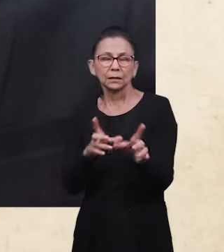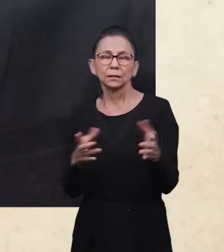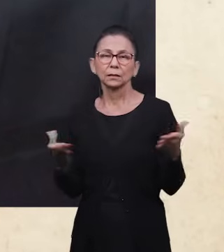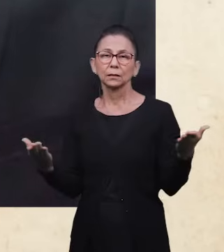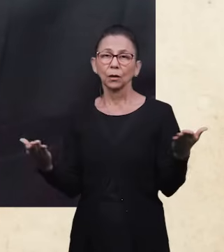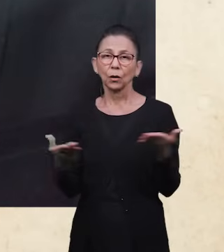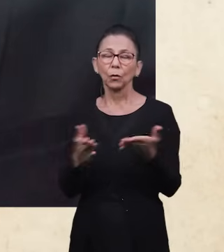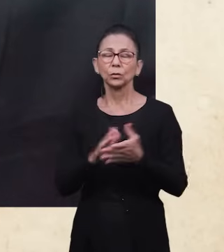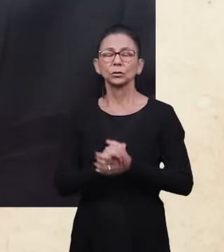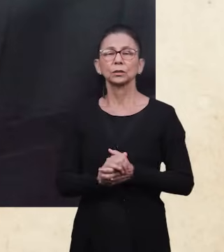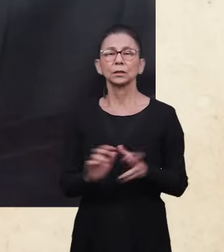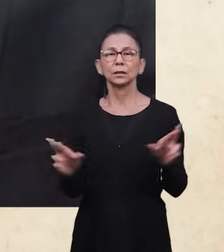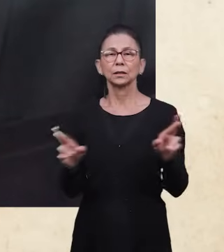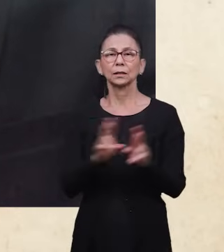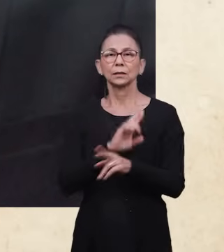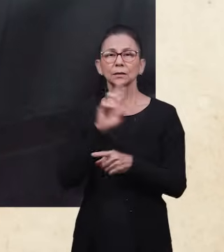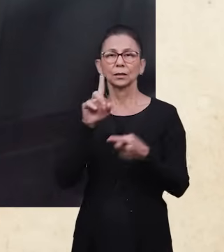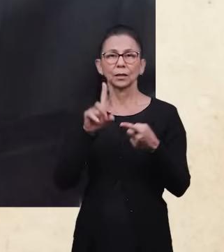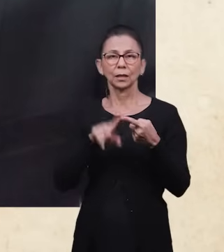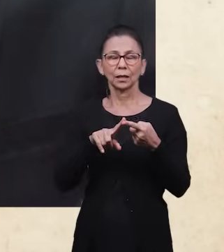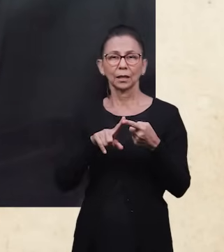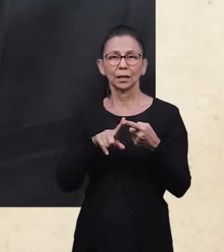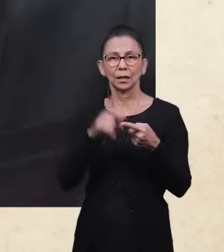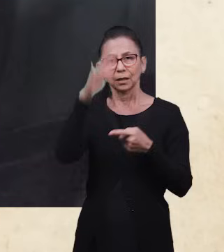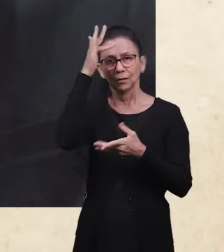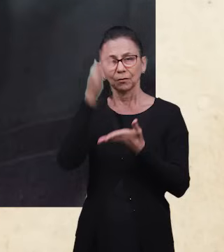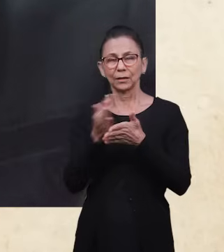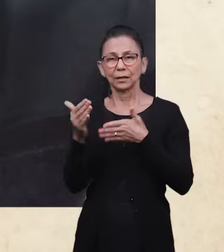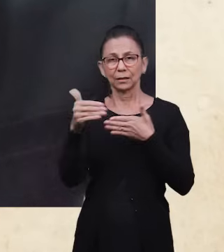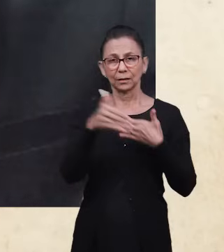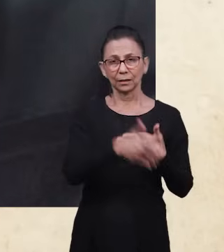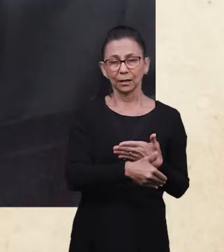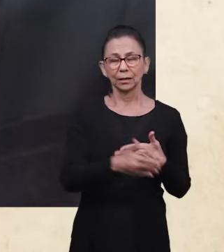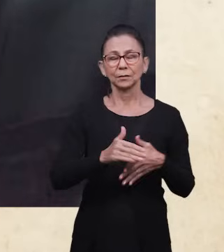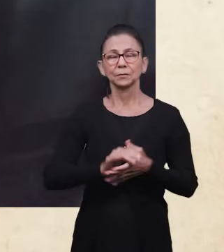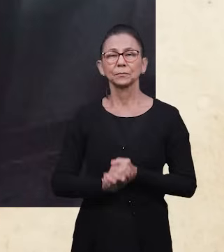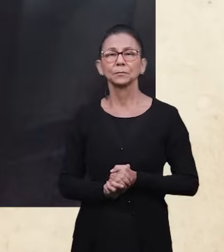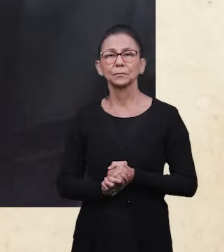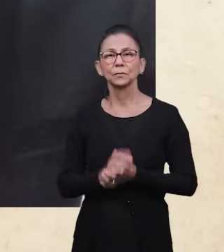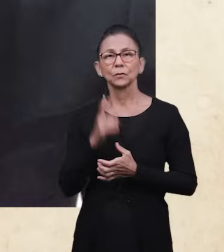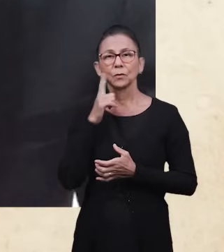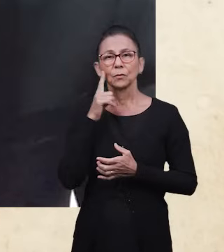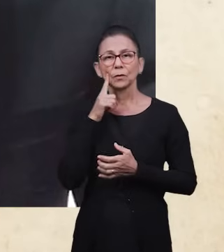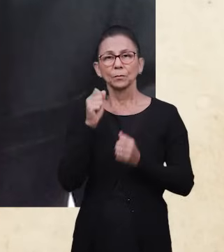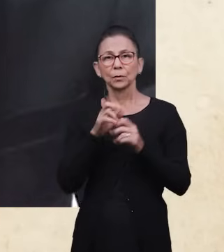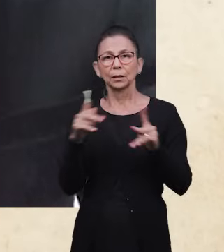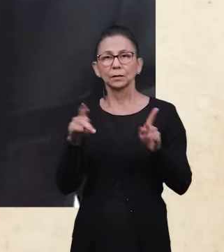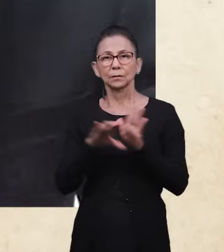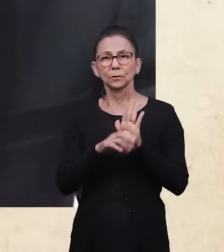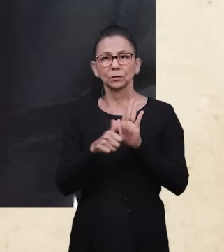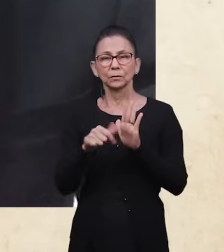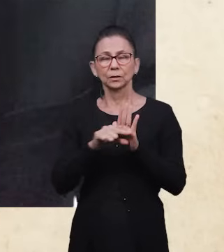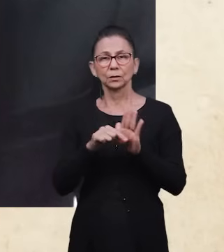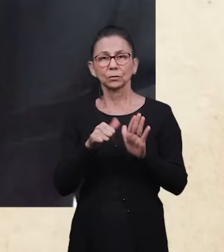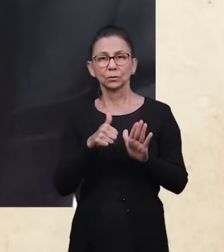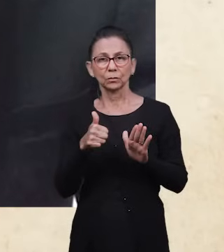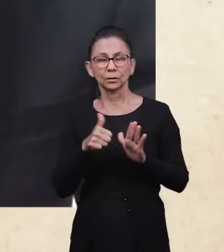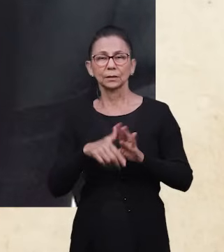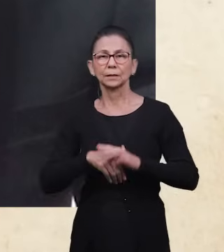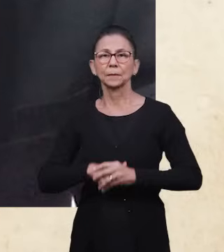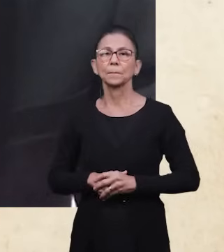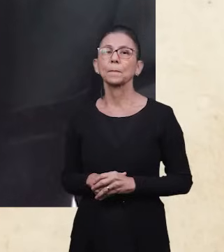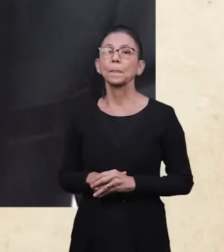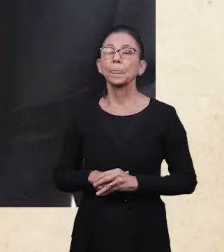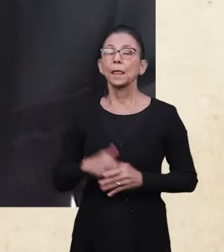fazer a minha pergunta hoje sobre a apostasia, eu queria ler um texto que está em Apocalipse 12:11. E eles o venceram pelo sangue